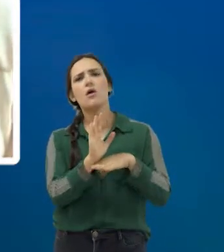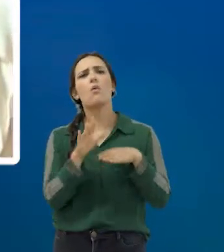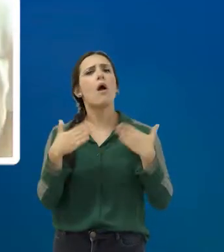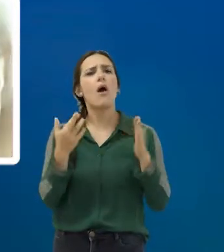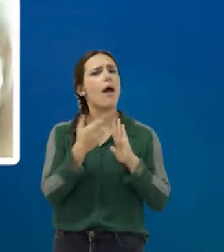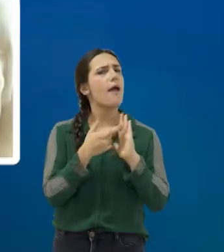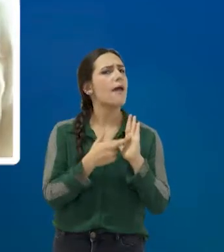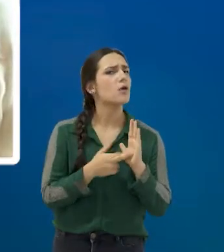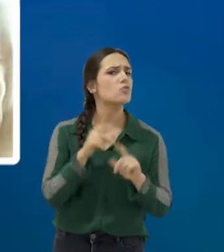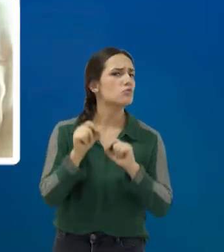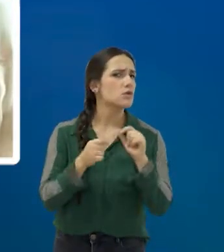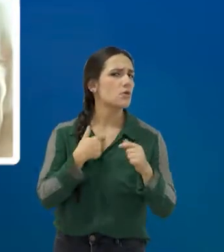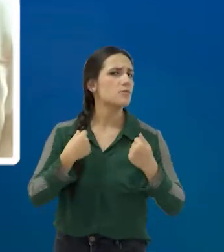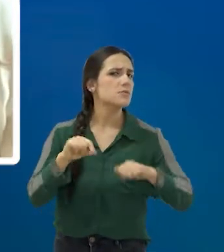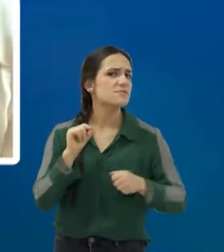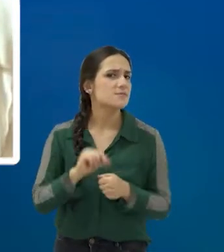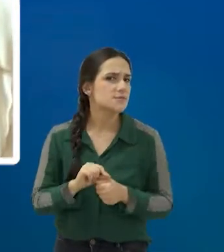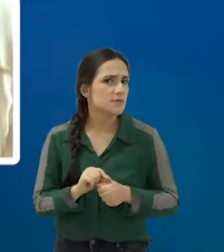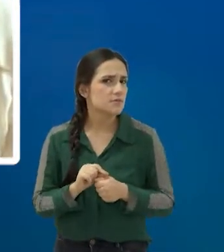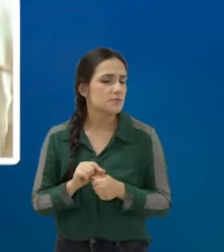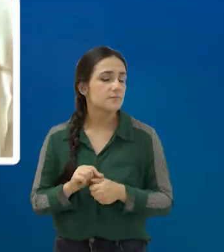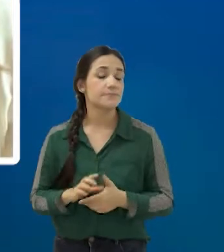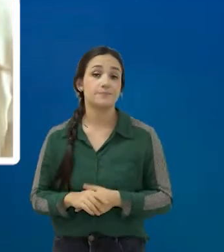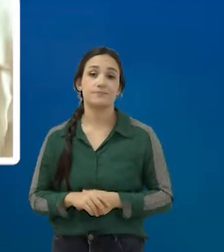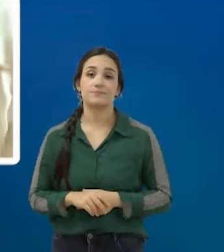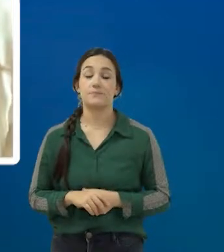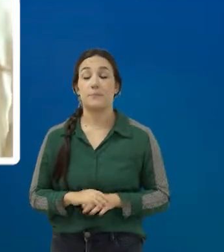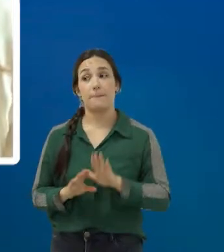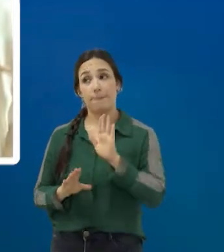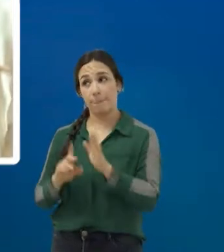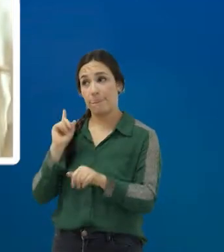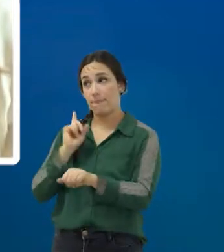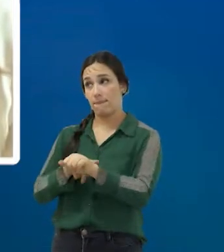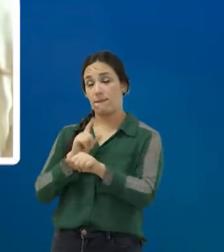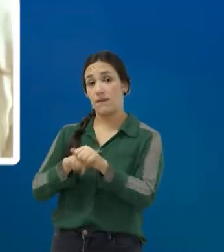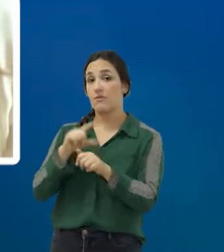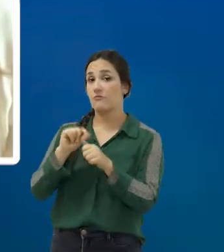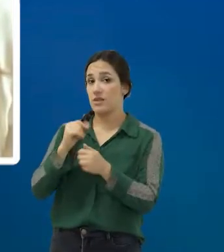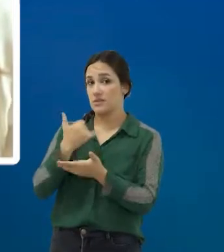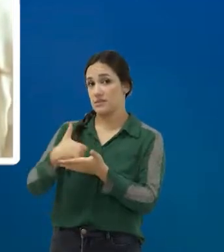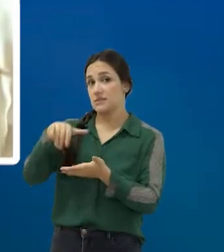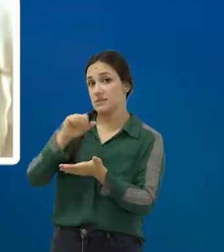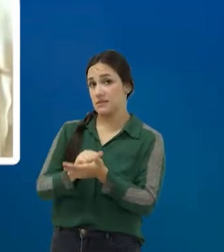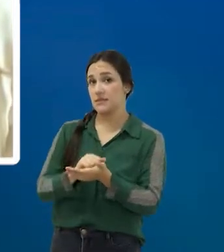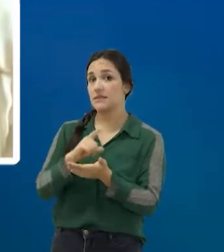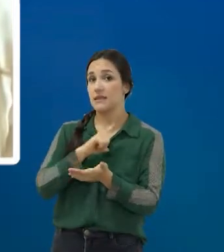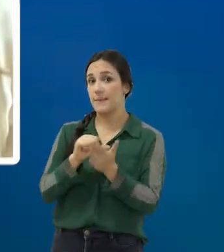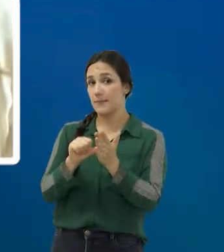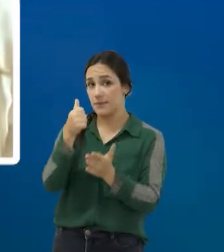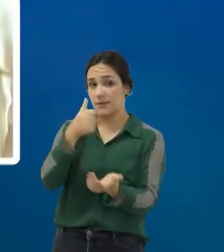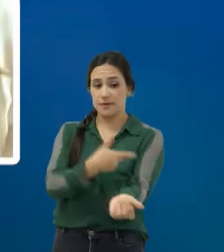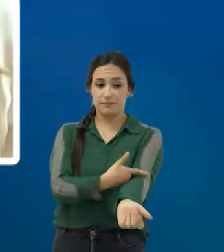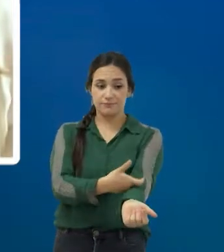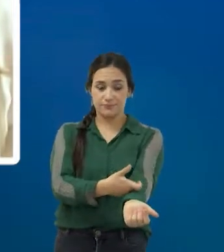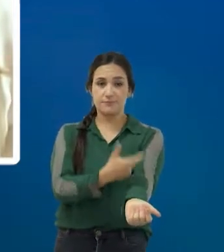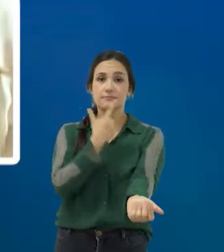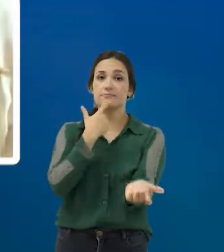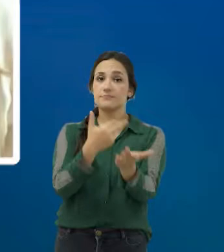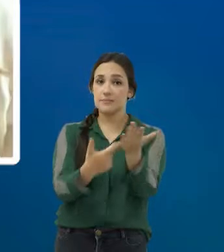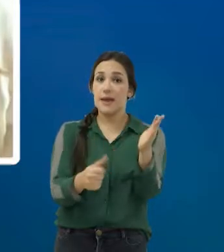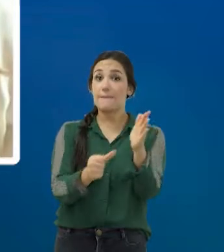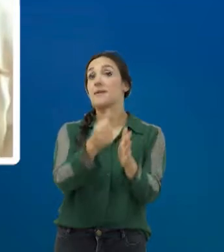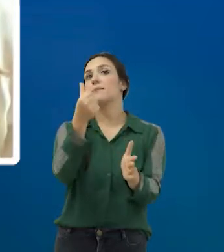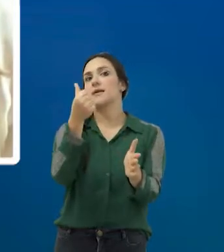os trâmites? Olha, quando ele faz o cadastro, que a gente coleta a primeira porção do sangue, ele faz